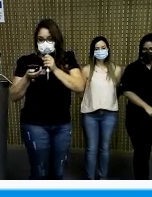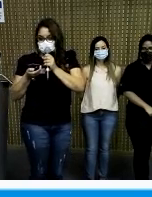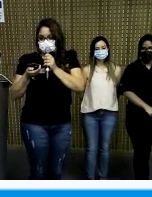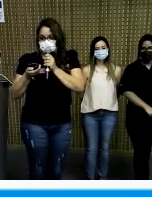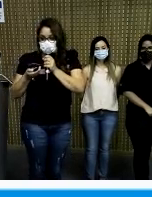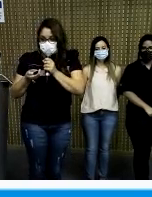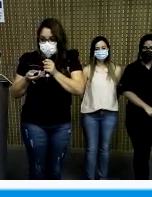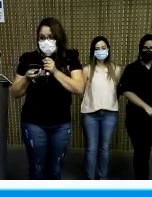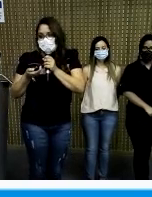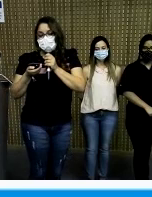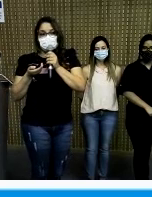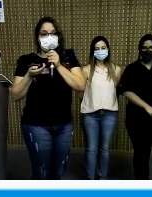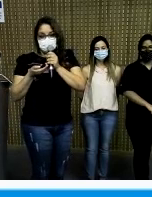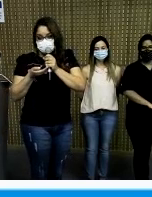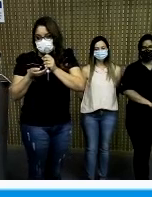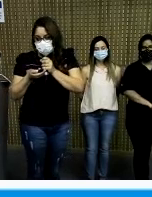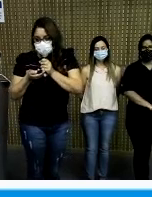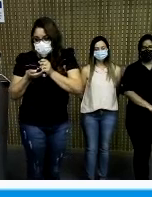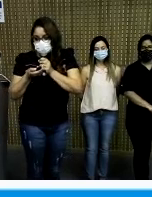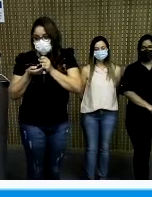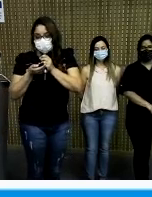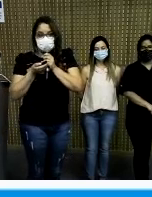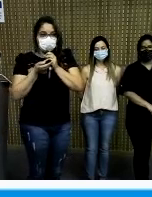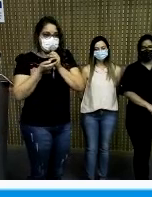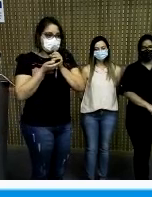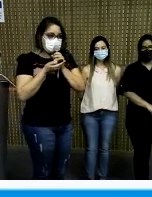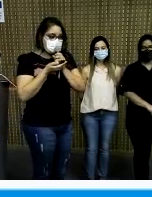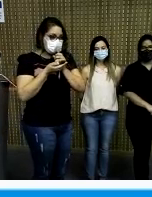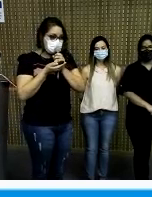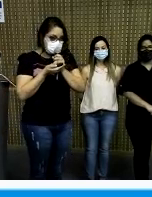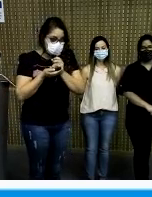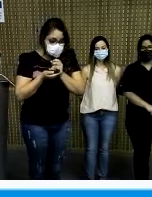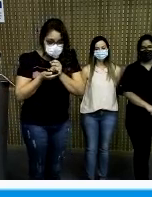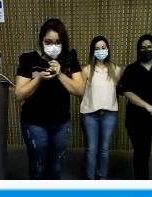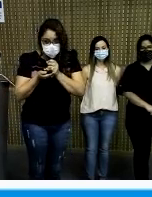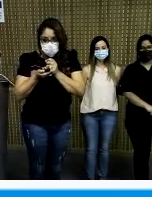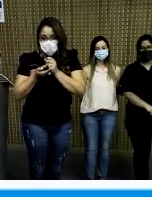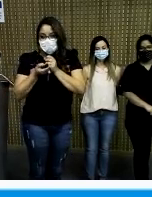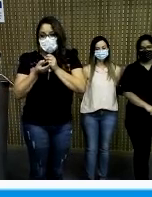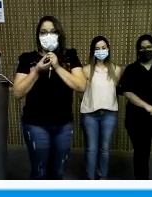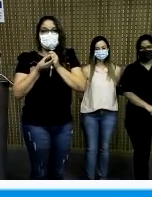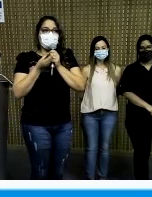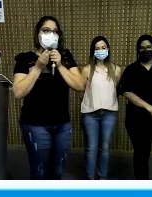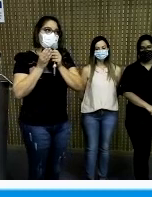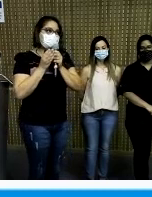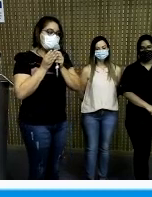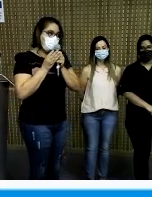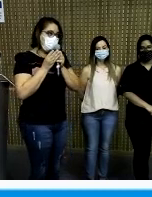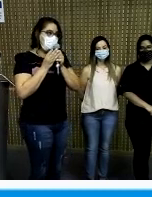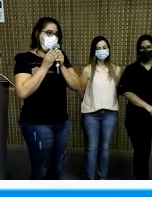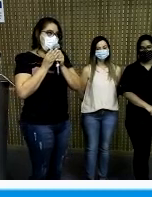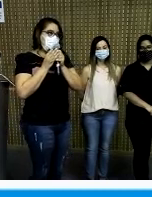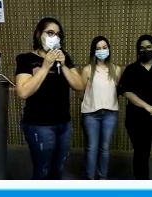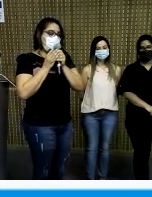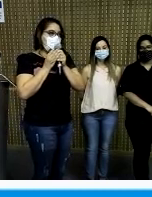0,46% em 2020, e no primeiro semestre, 1,76%. Tá? Mas a gente